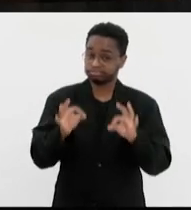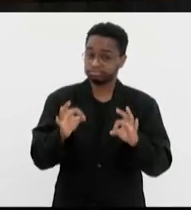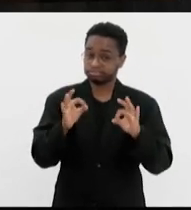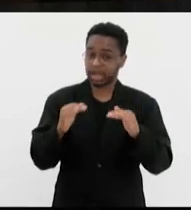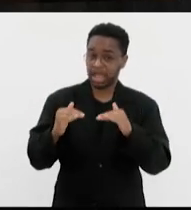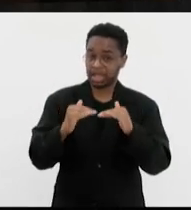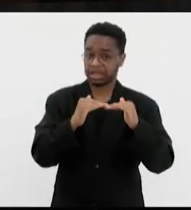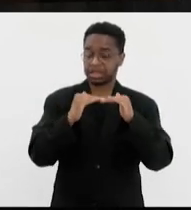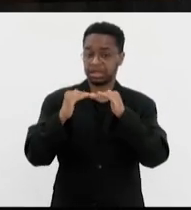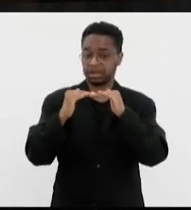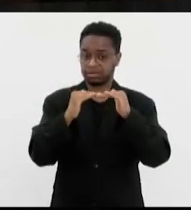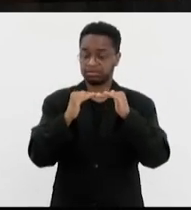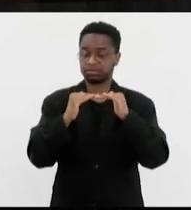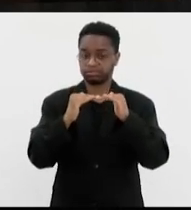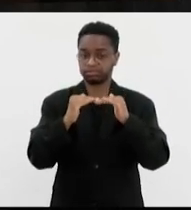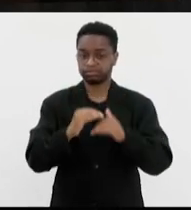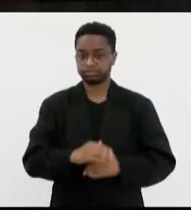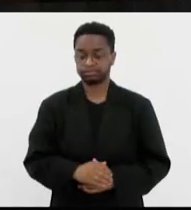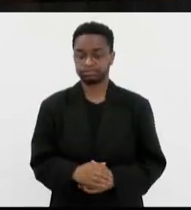equilibrado.